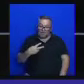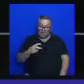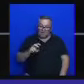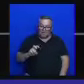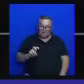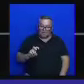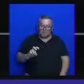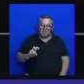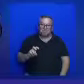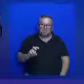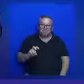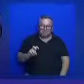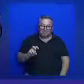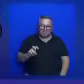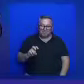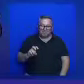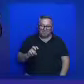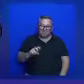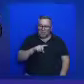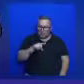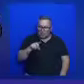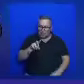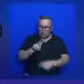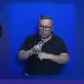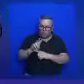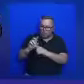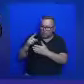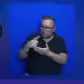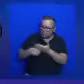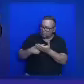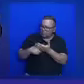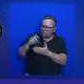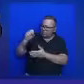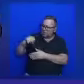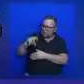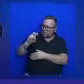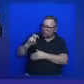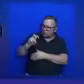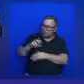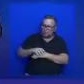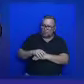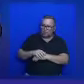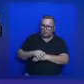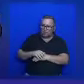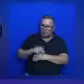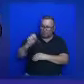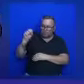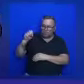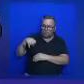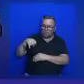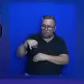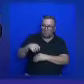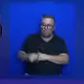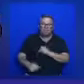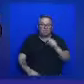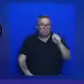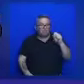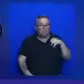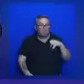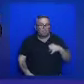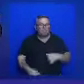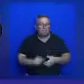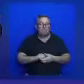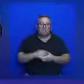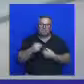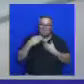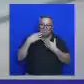19 e 35. Por favor, senhoras auditoras, as senhoras confirmam os 5 números sorteados? Sim, confirmo. Sim,